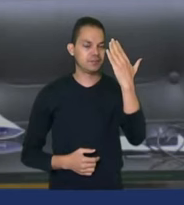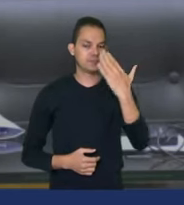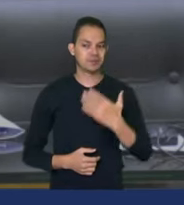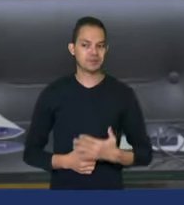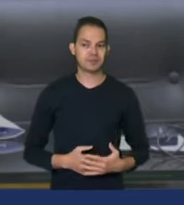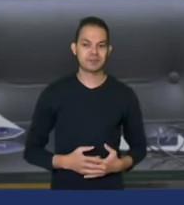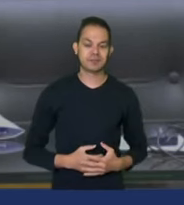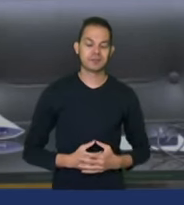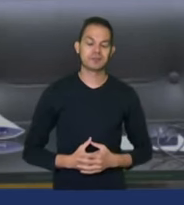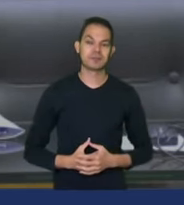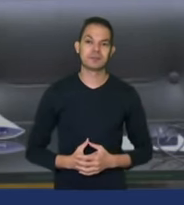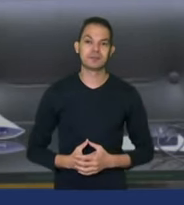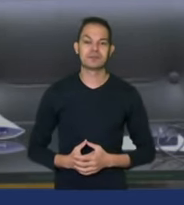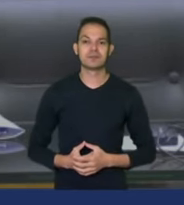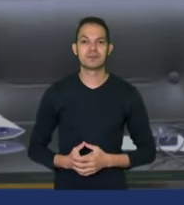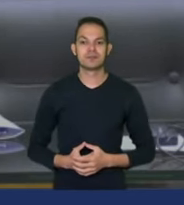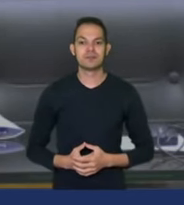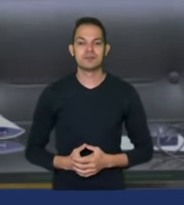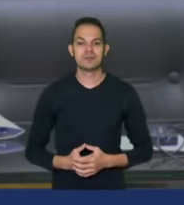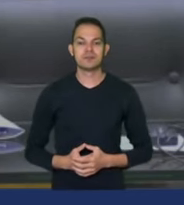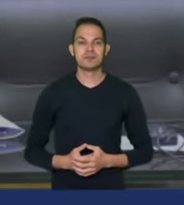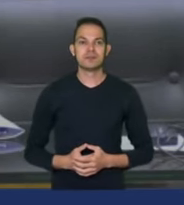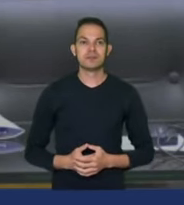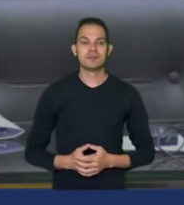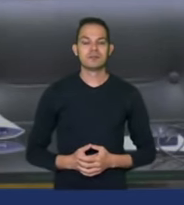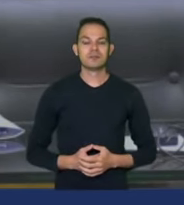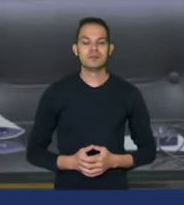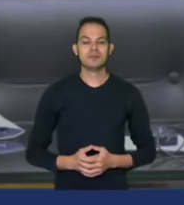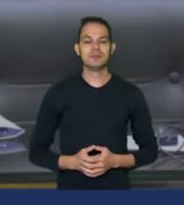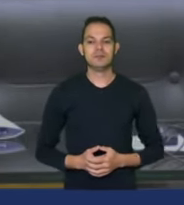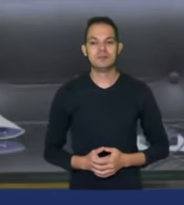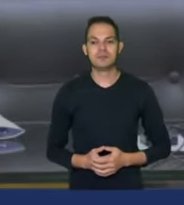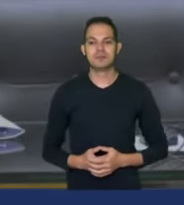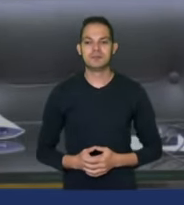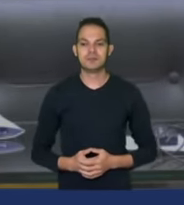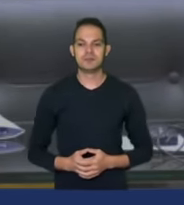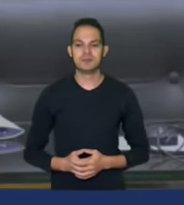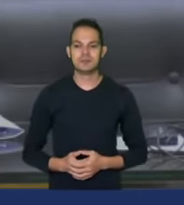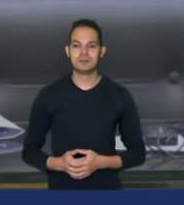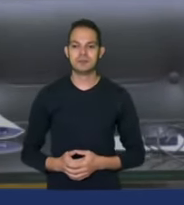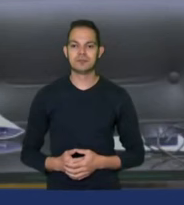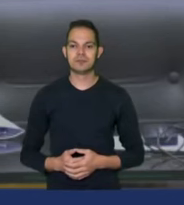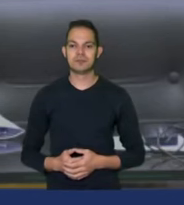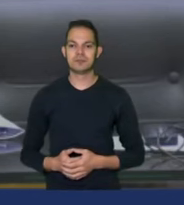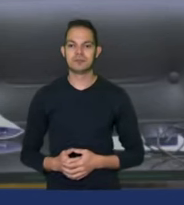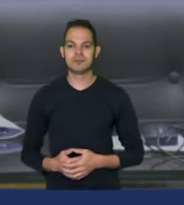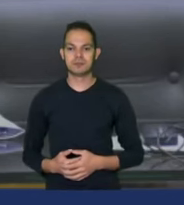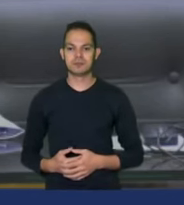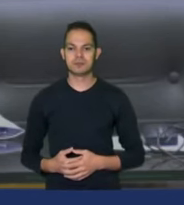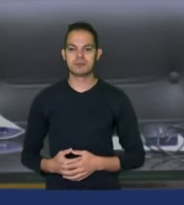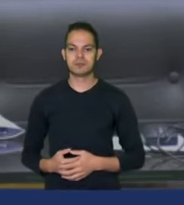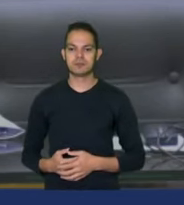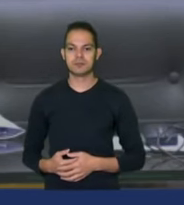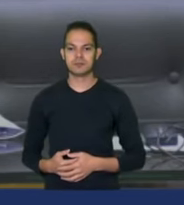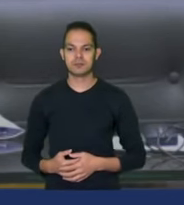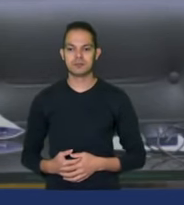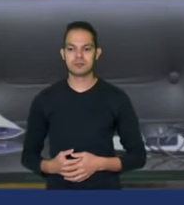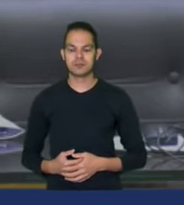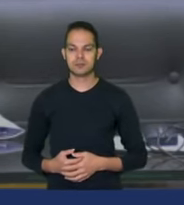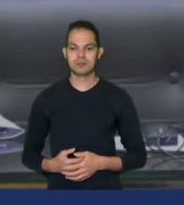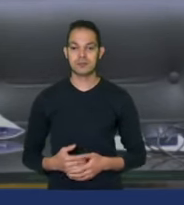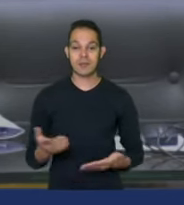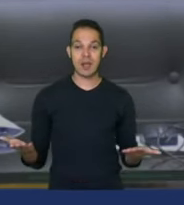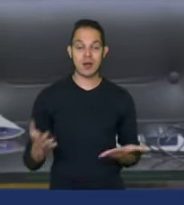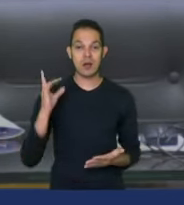Agradecemos Paulo César pela sua presença. Vamos ouvir agora o deputado João Daniel e depois a gente